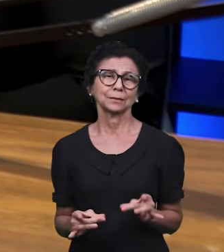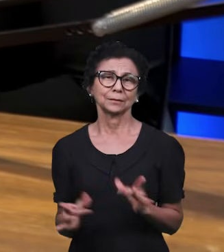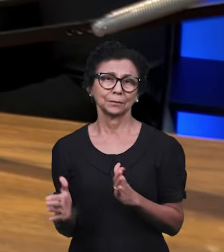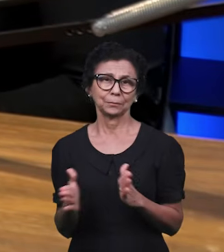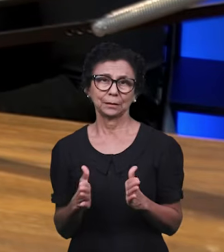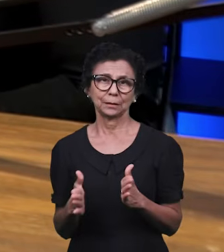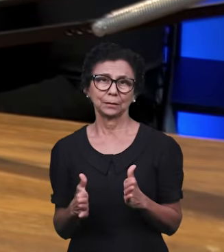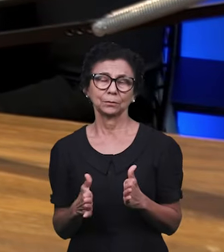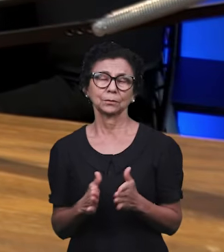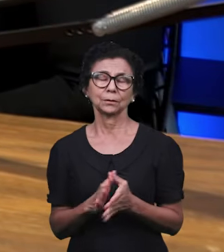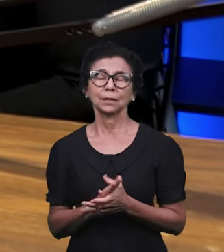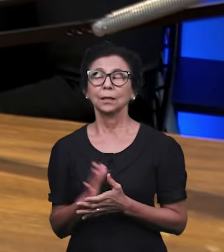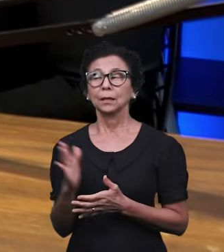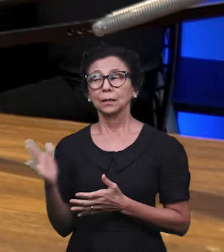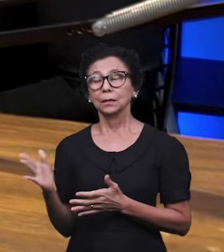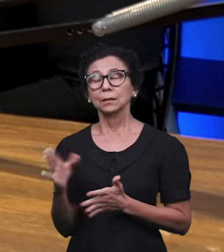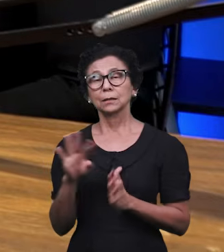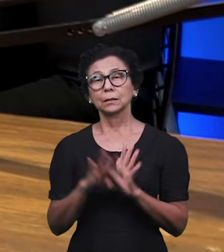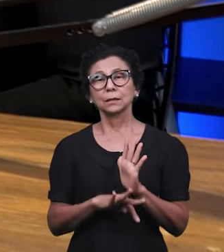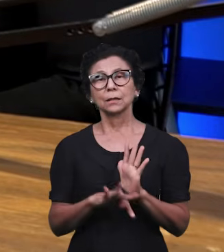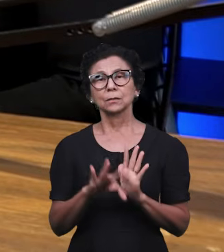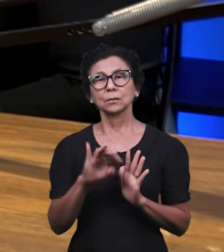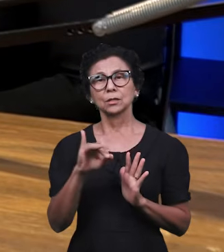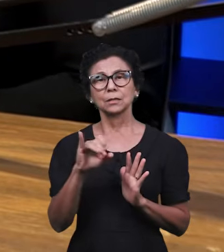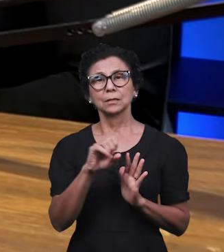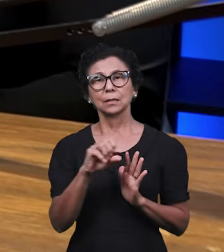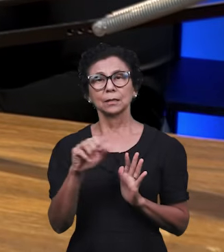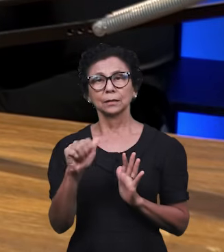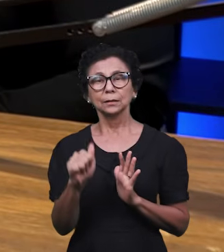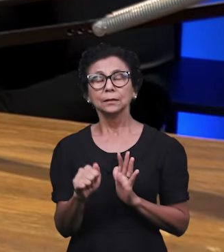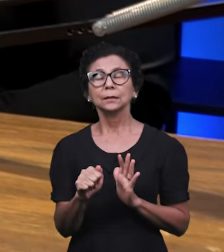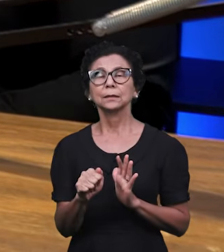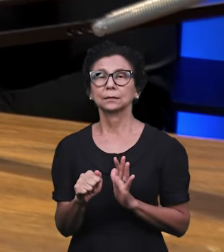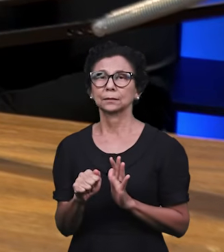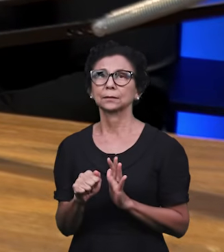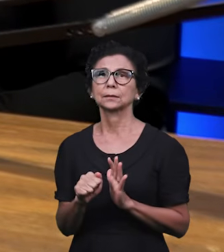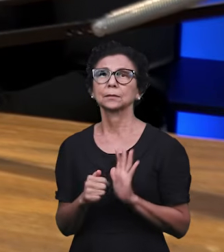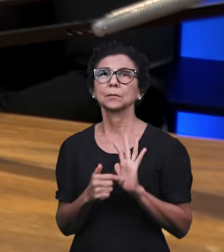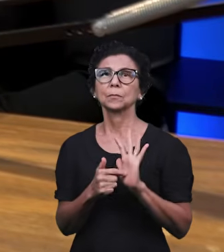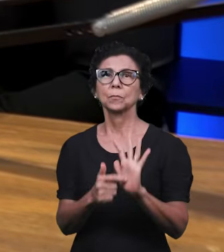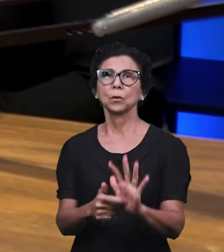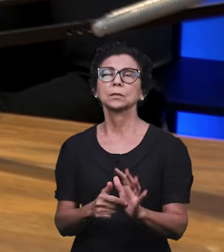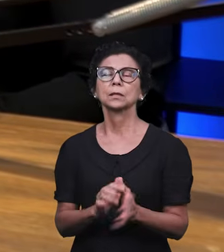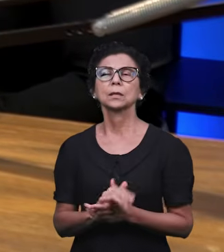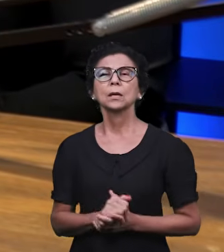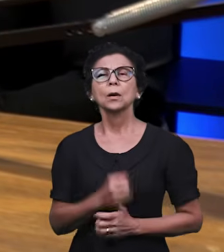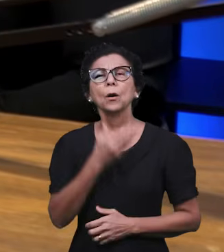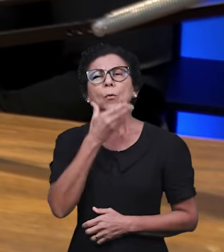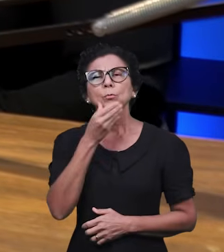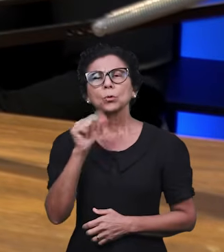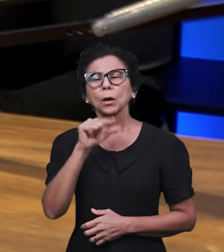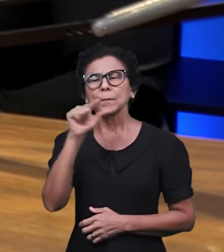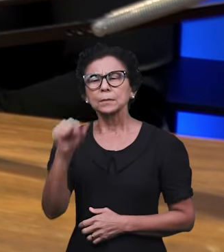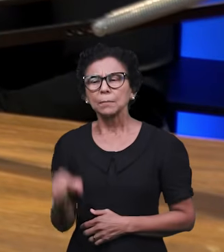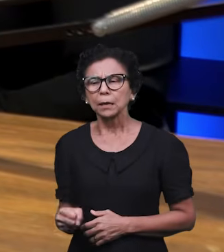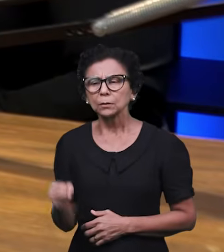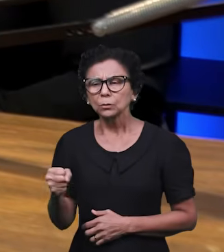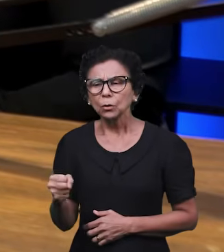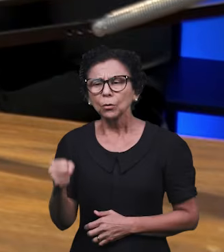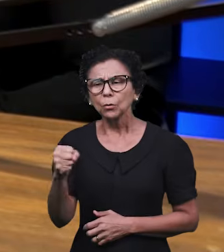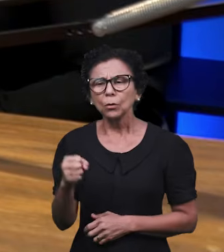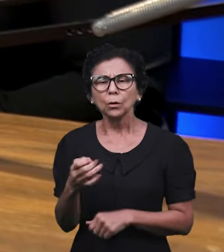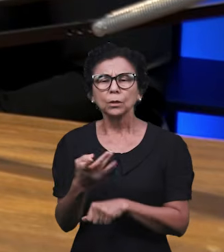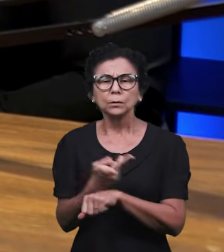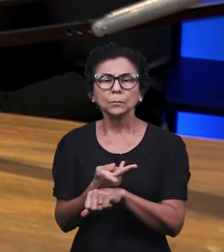texto de Isaías que o pastor Vitor leu, né? Nós vamos lembrar que, por exemplo, os sábios que vieram do Oriente, né? Quando eles procuraram ali os religiosos,